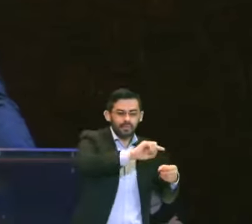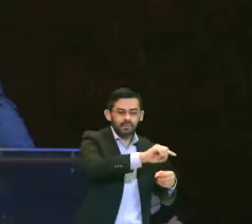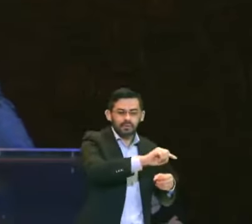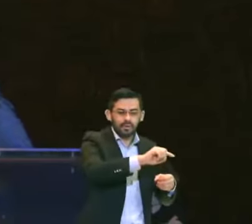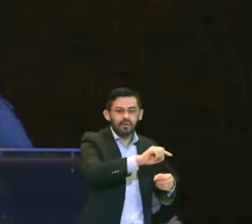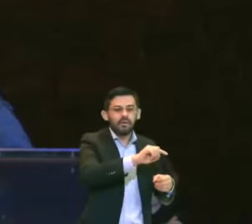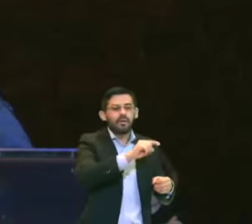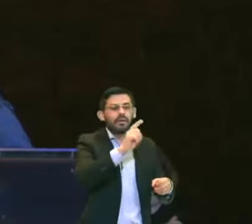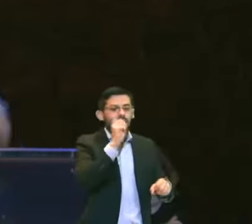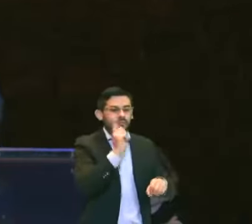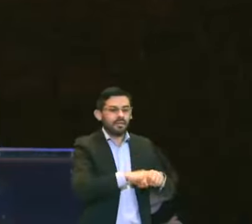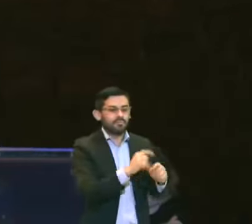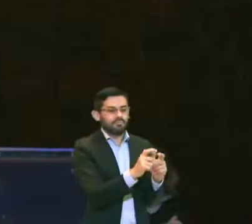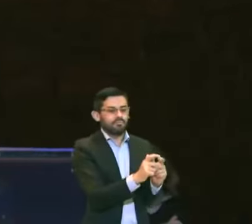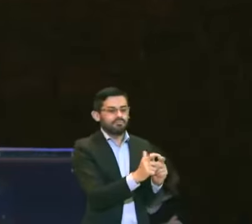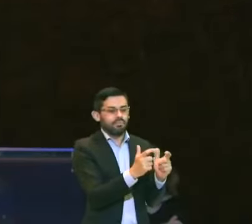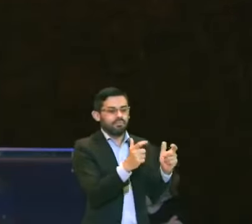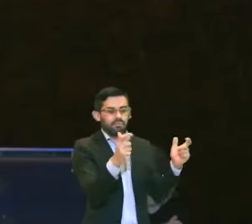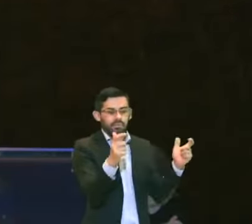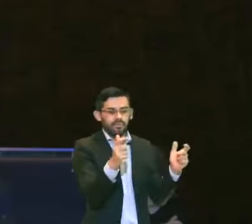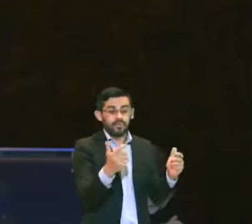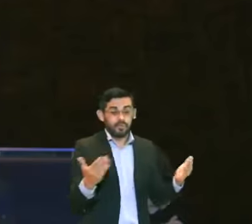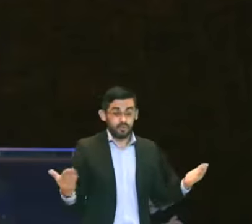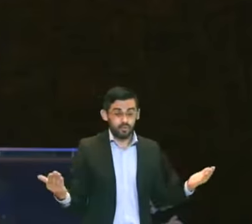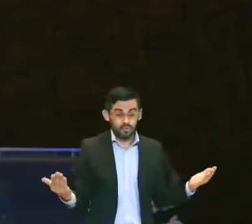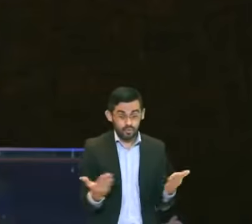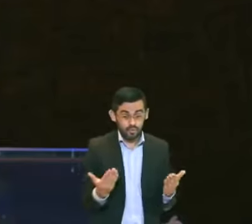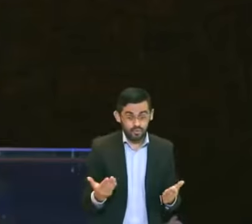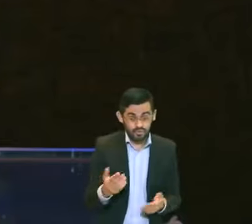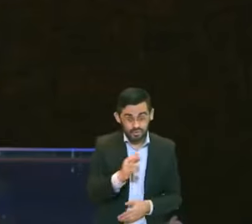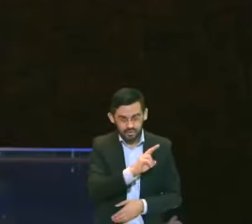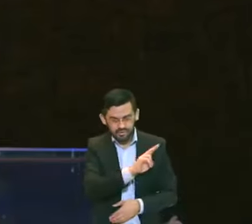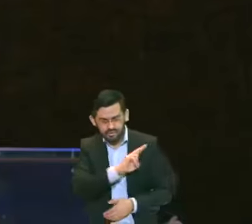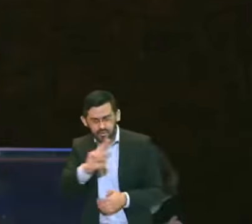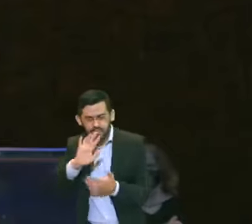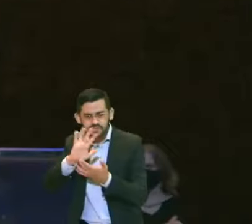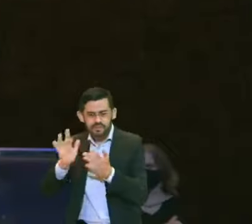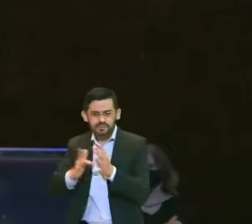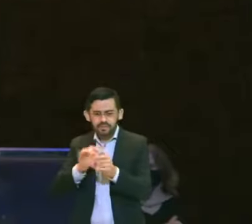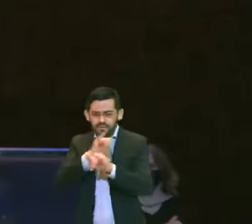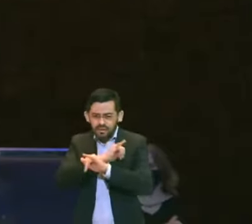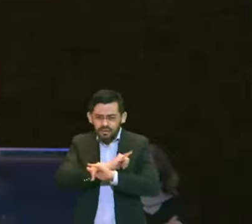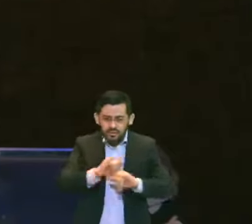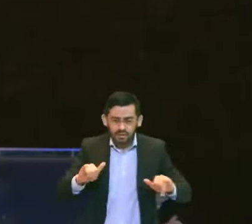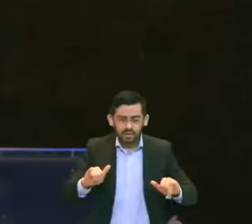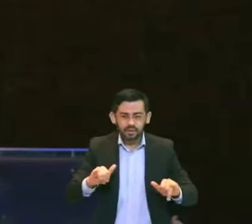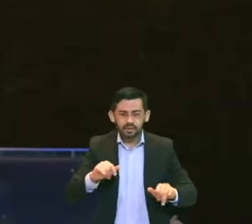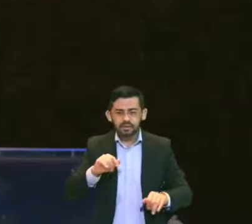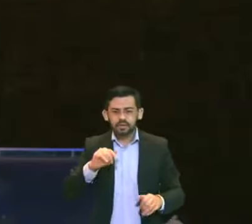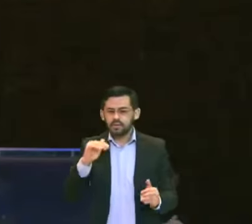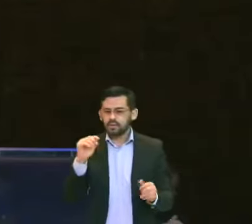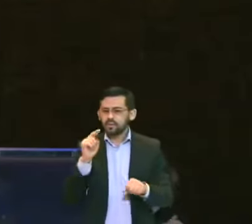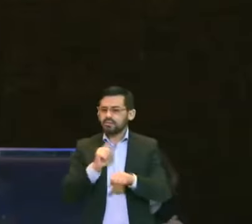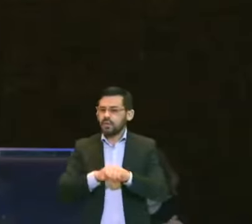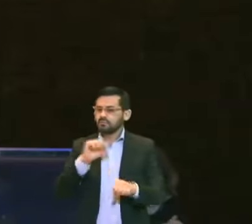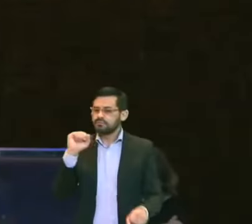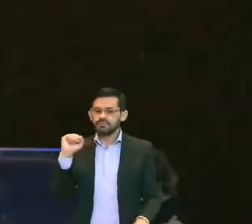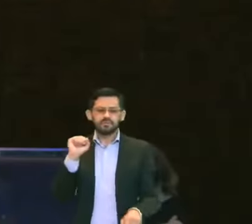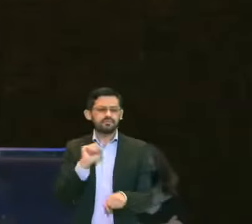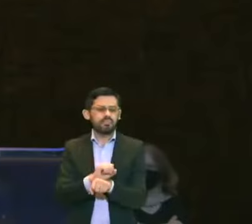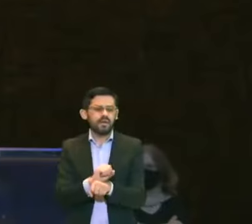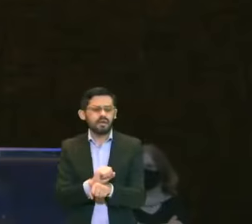de crescimento. E hoje eu vim, em nome de Jesus, declarar que o tempo de espera na sua